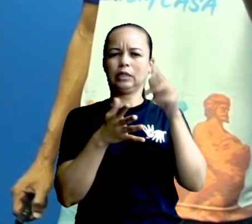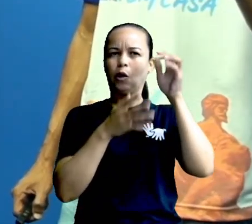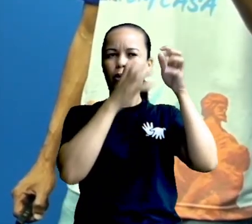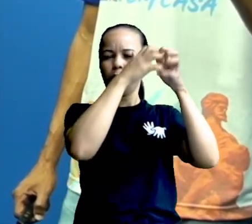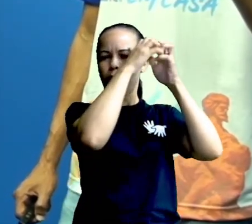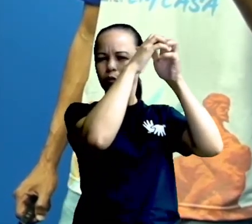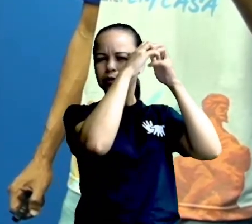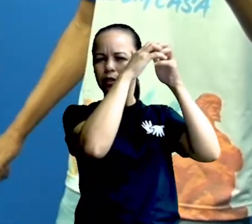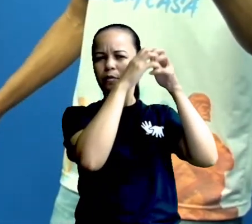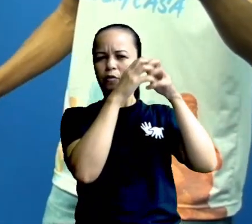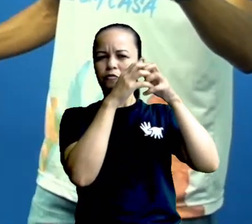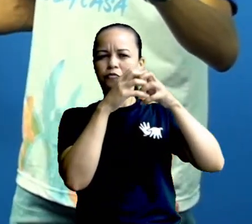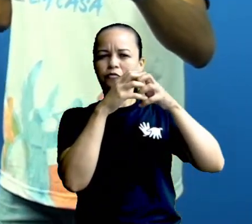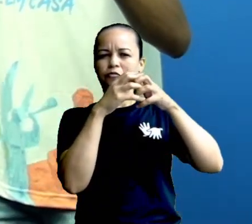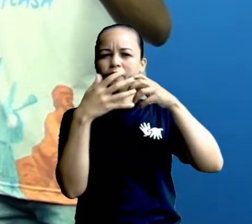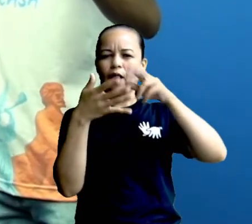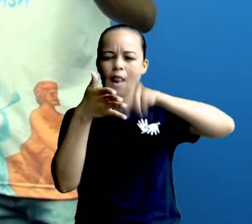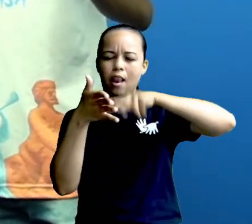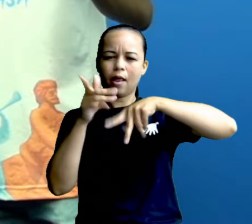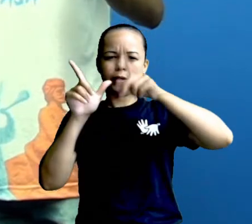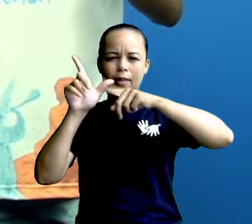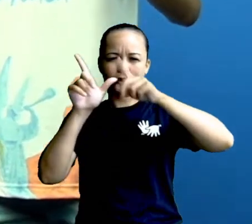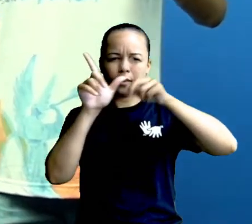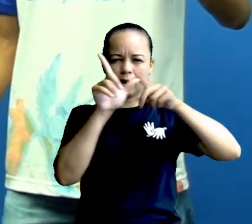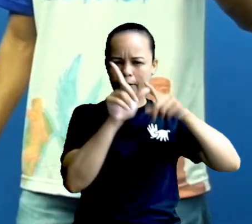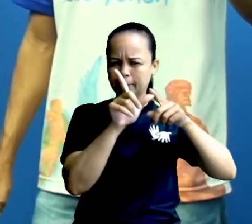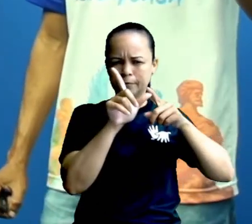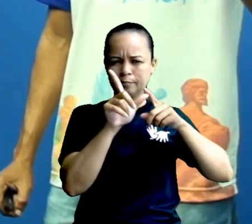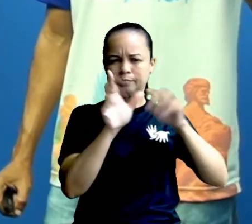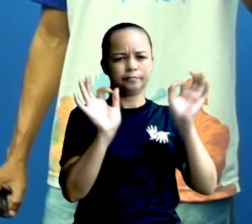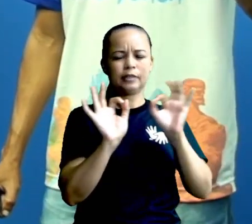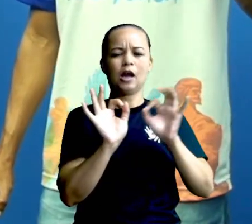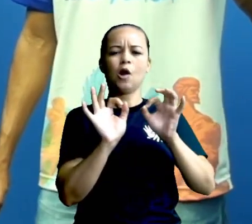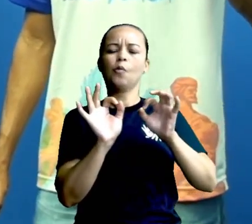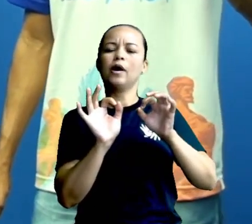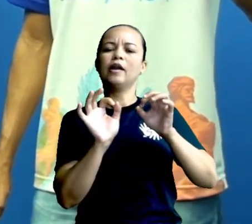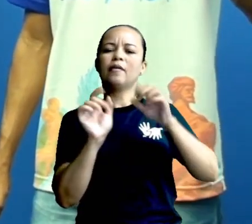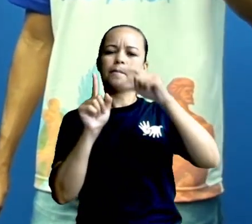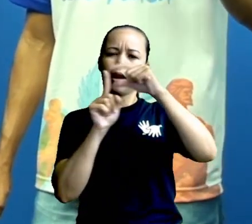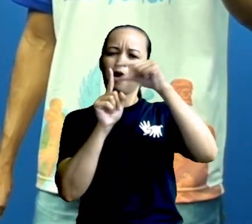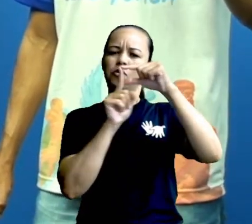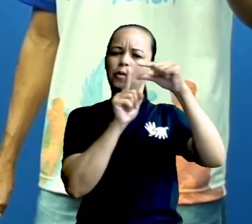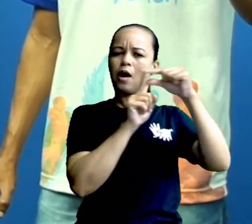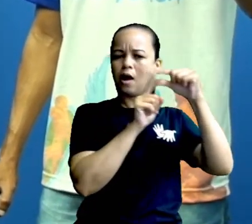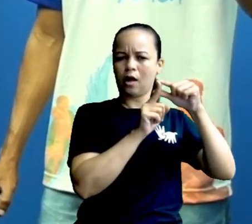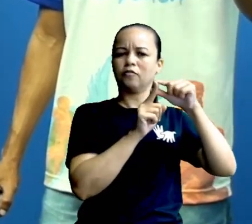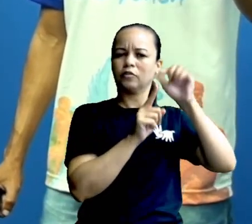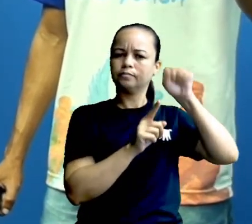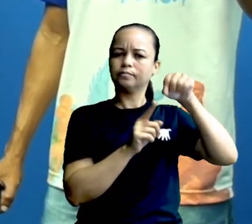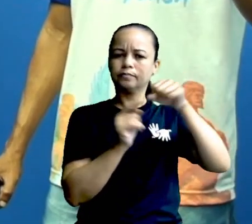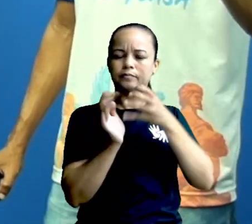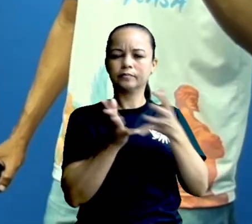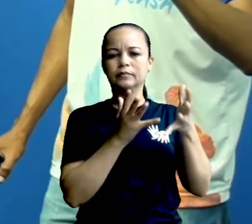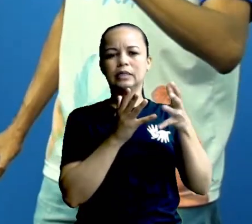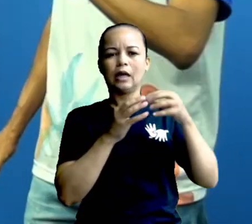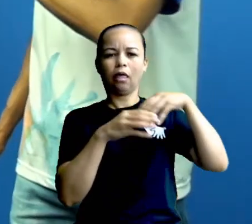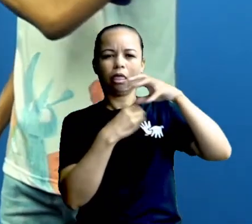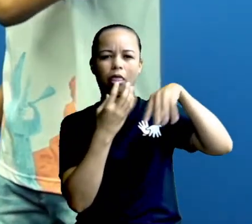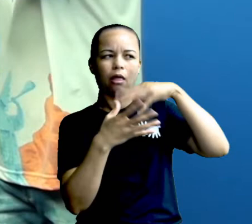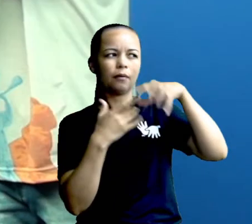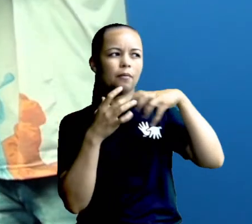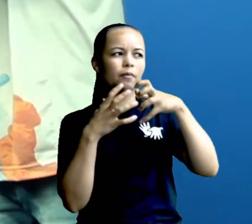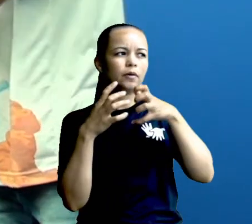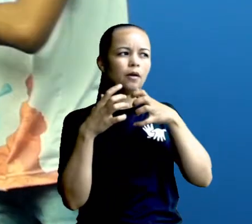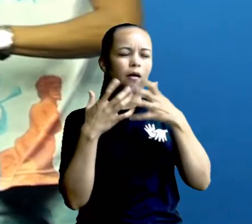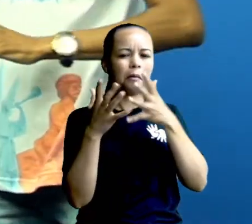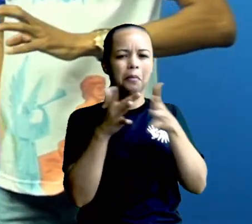vai ler letra por letra. Tá? E sim palavra por palavra. Então, esse